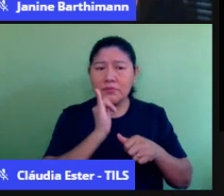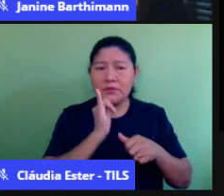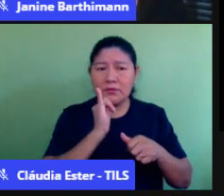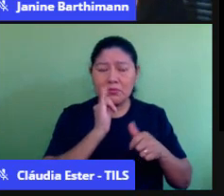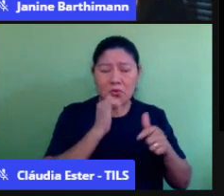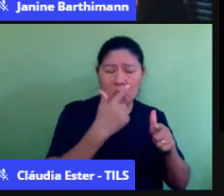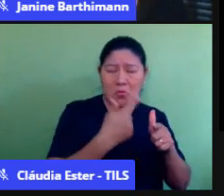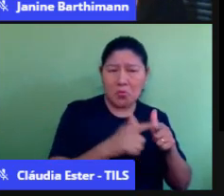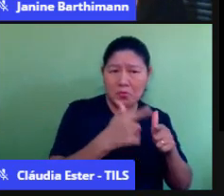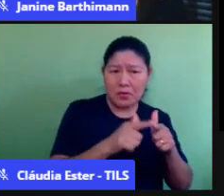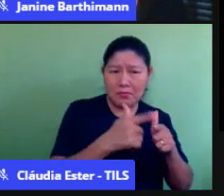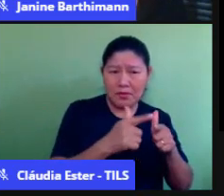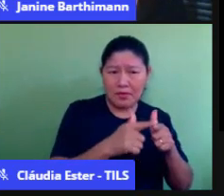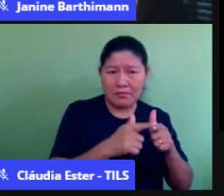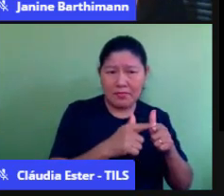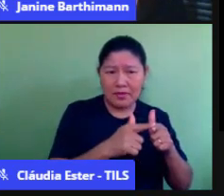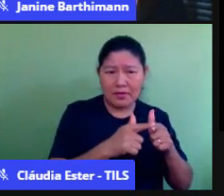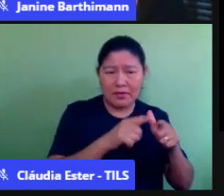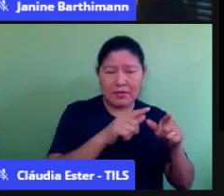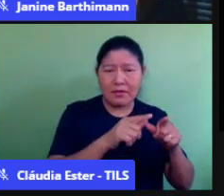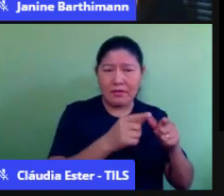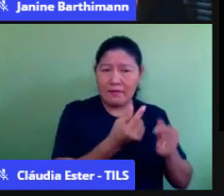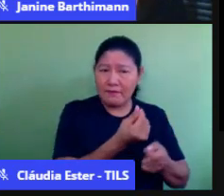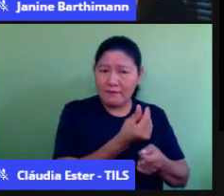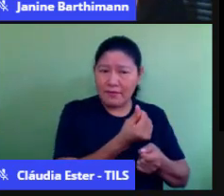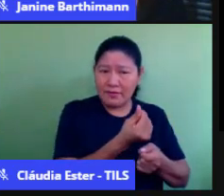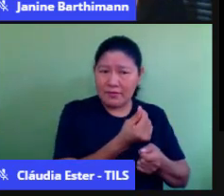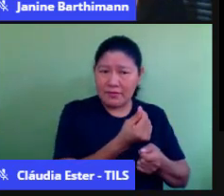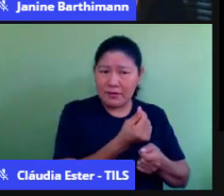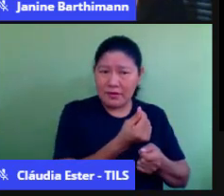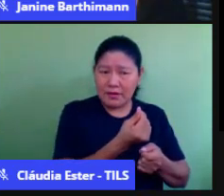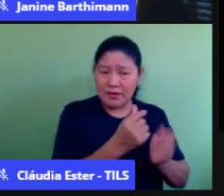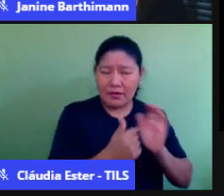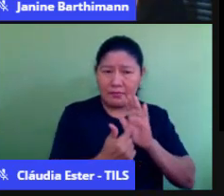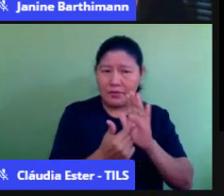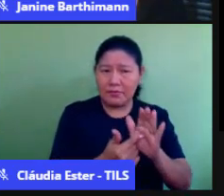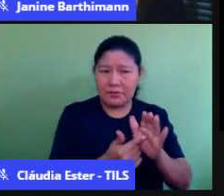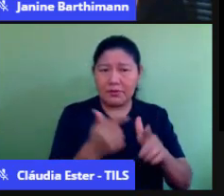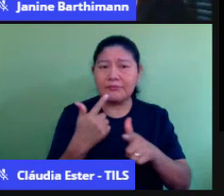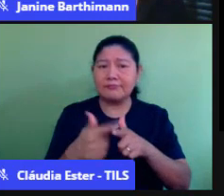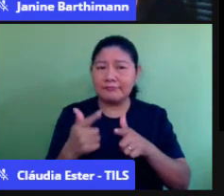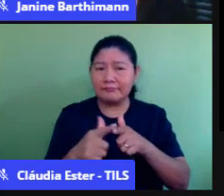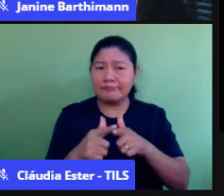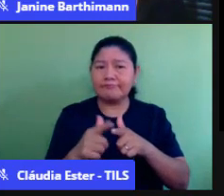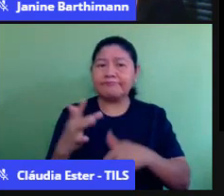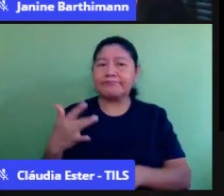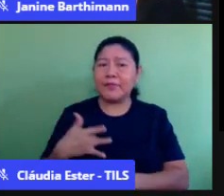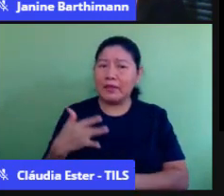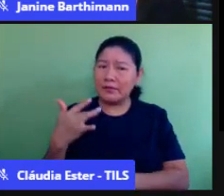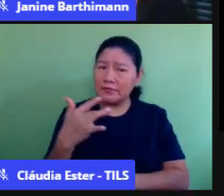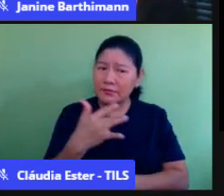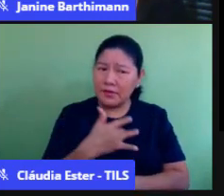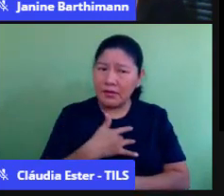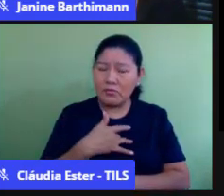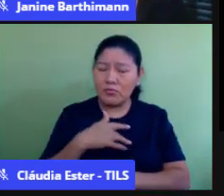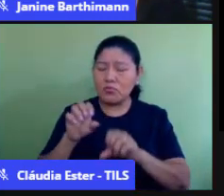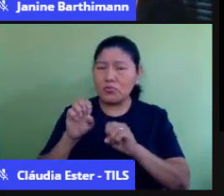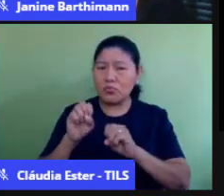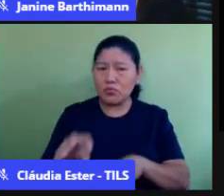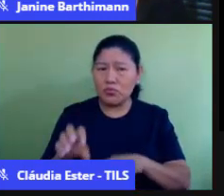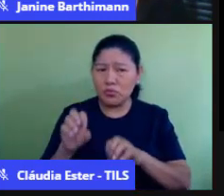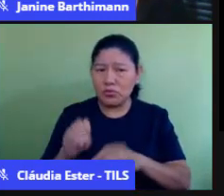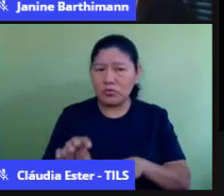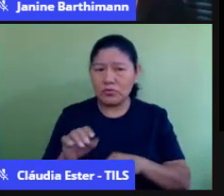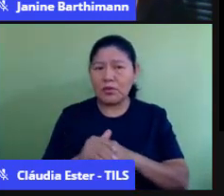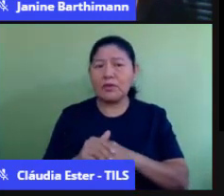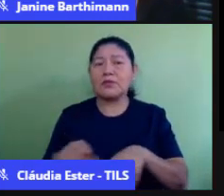explicar os cortes nas políticas sociais, saúde, educação, previdência social ou degradação dos